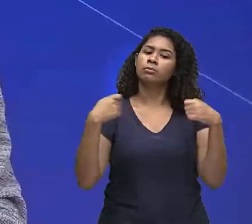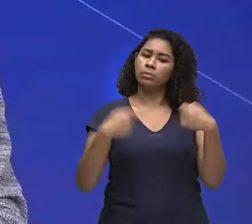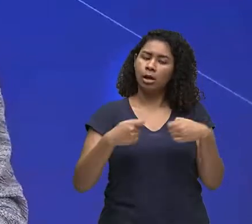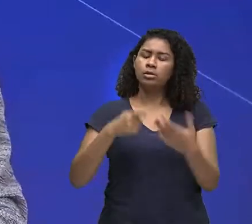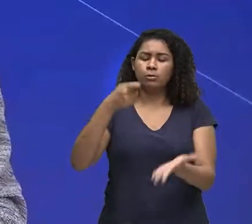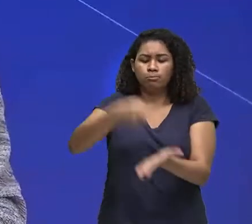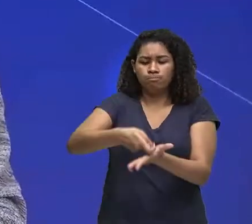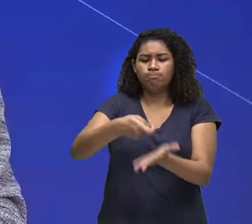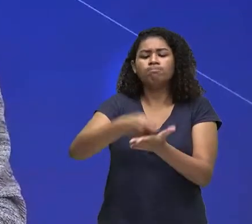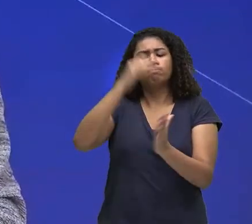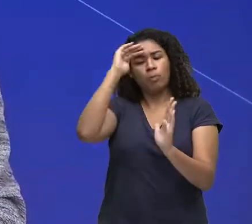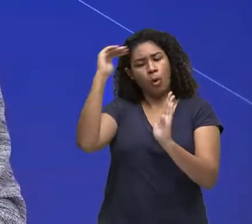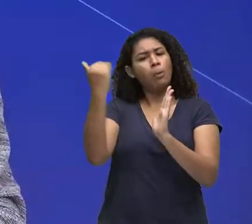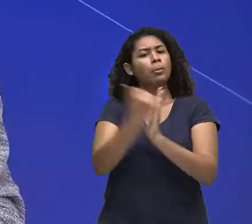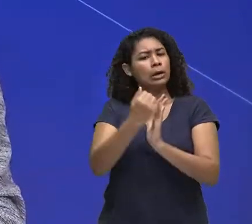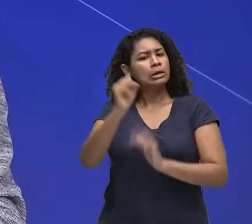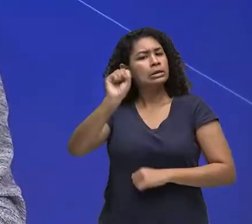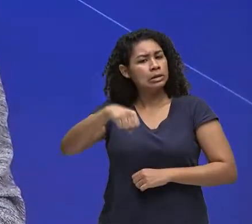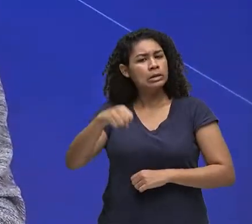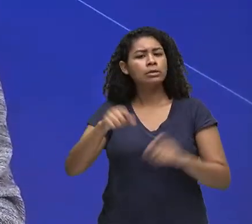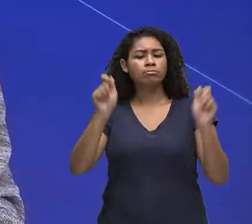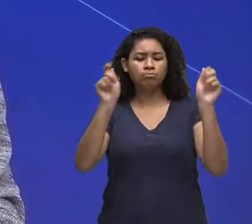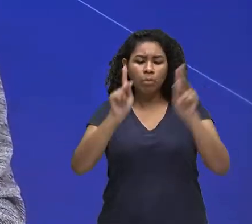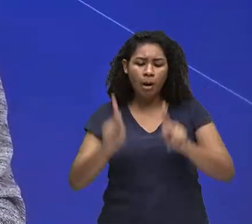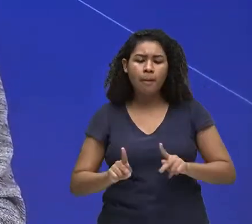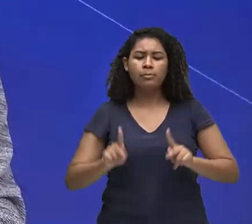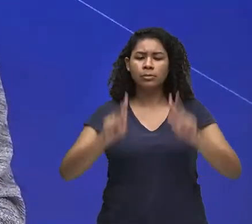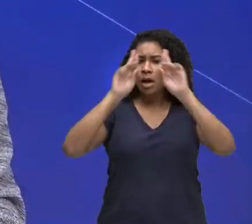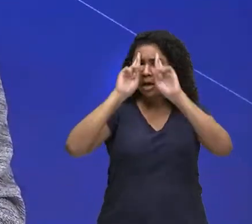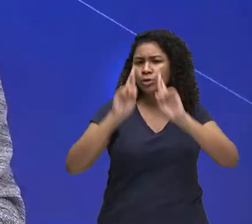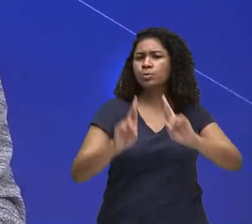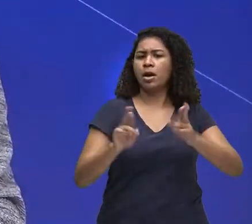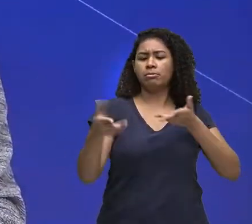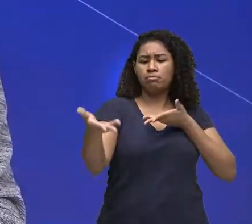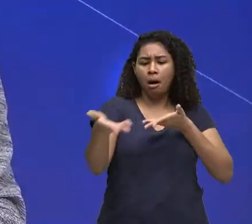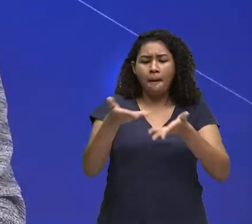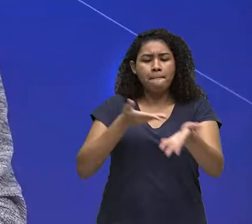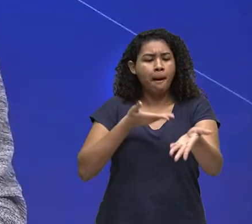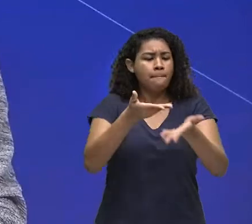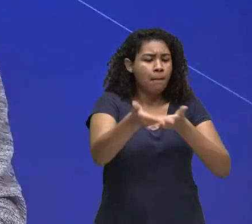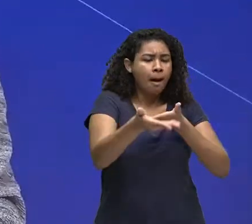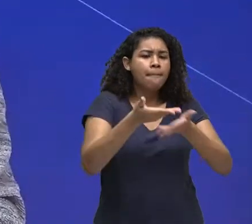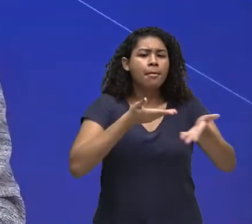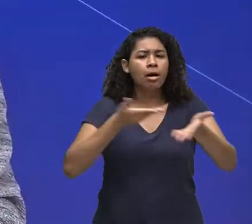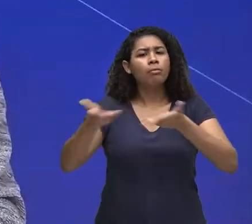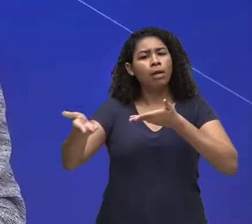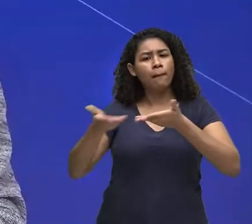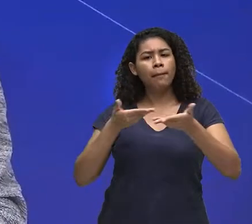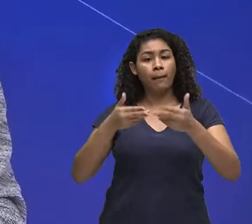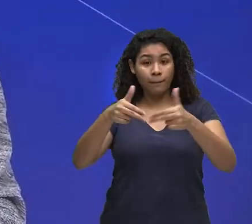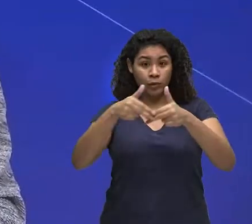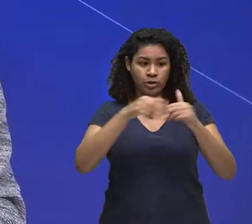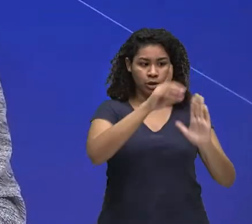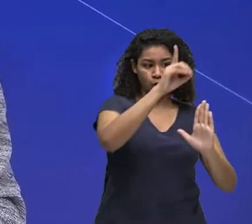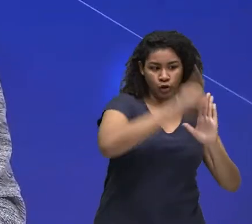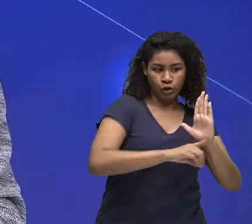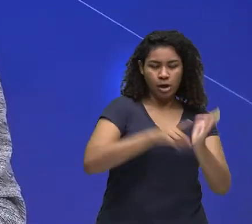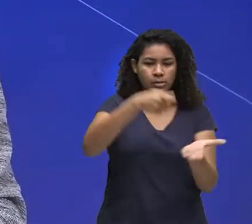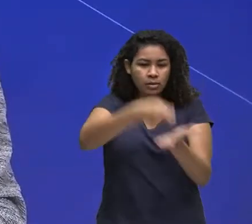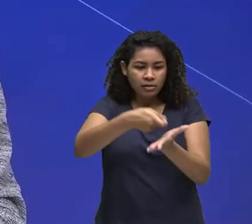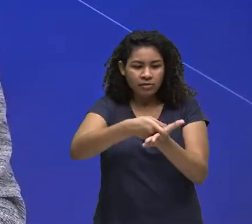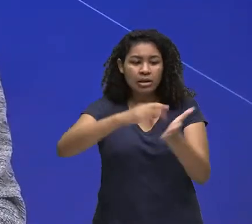seja pacífico, seja harmonioso e respeitoso. Porque esse princípio de direitos e deveres ele está totalmente ligado ao respeito